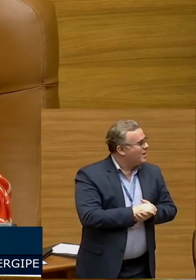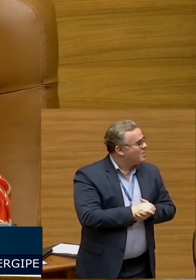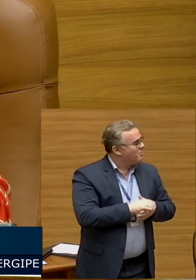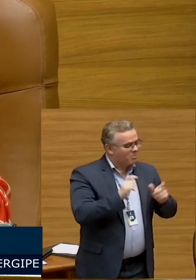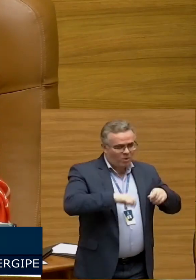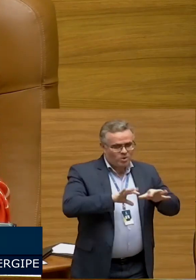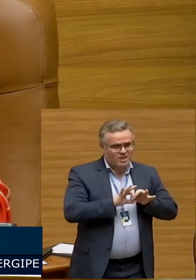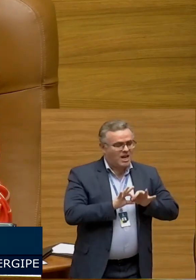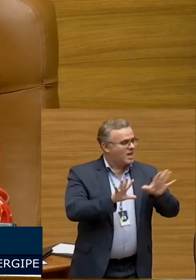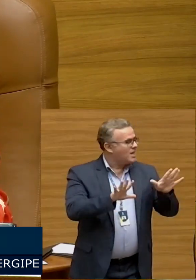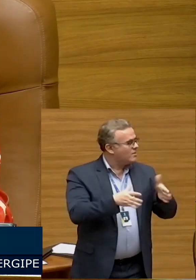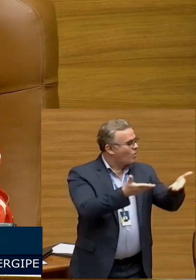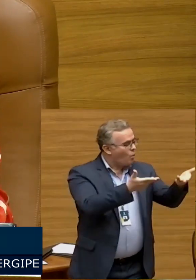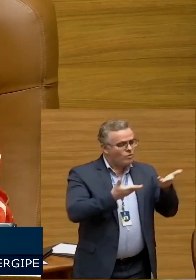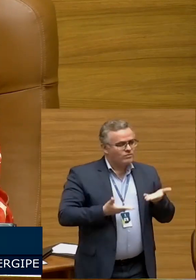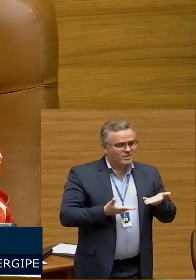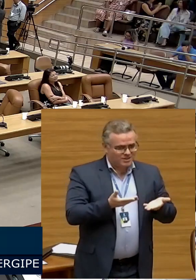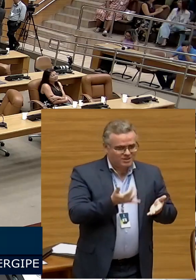Pode.